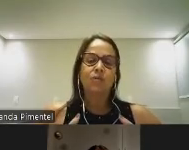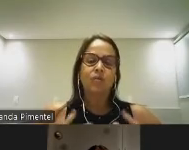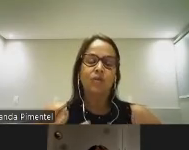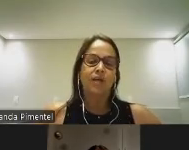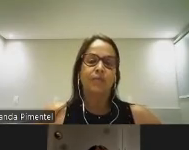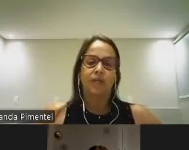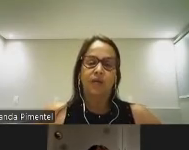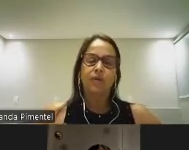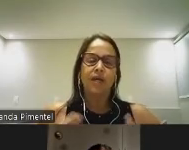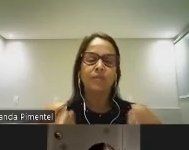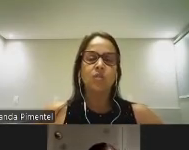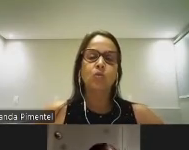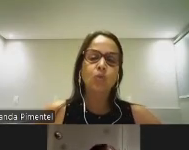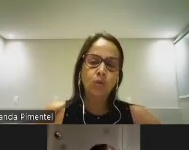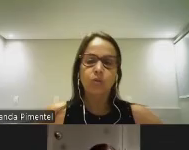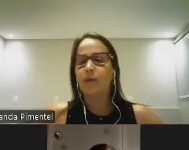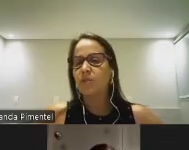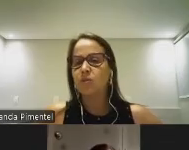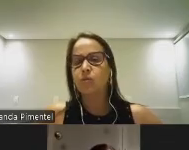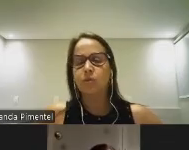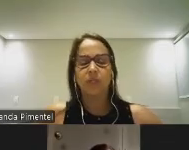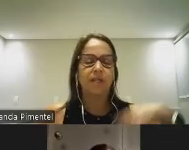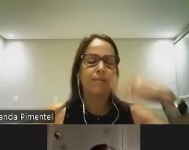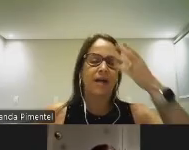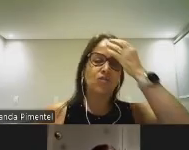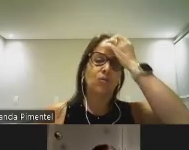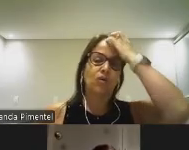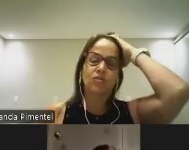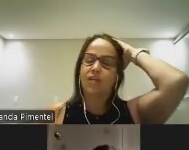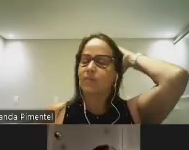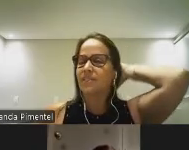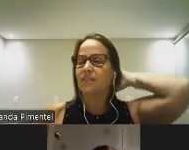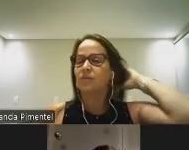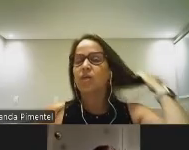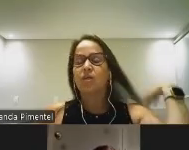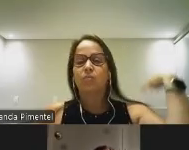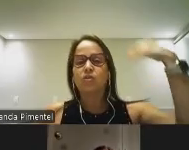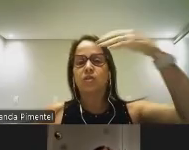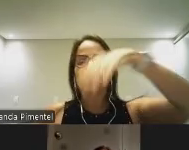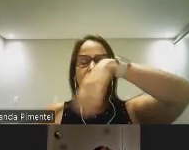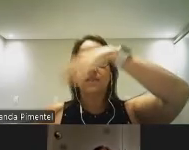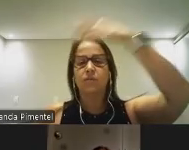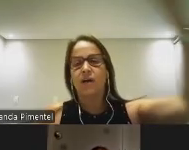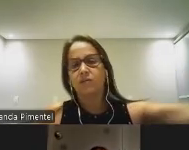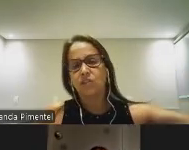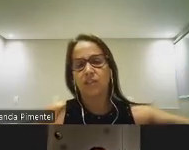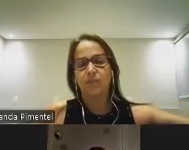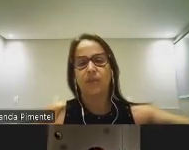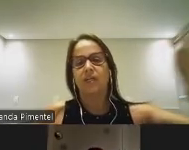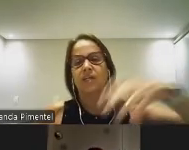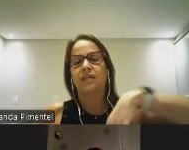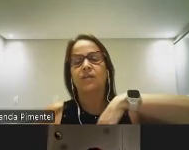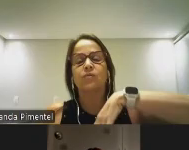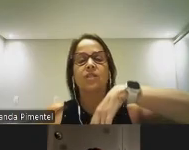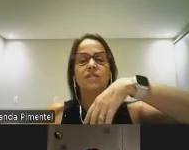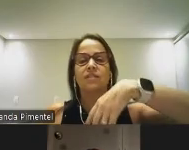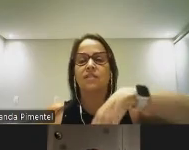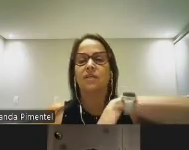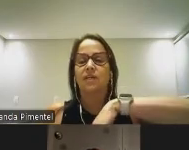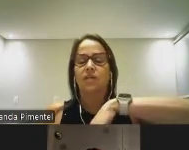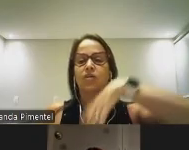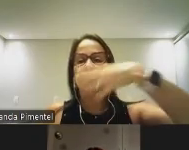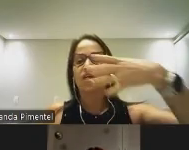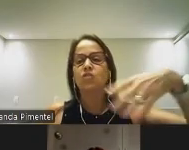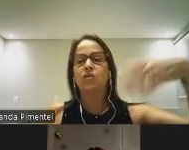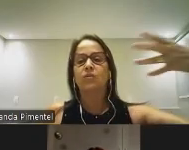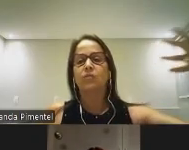A gente tem um número de apneico que é absurdo, absurdo. Tem trabalhos que eu mostro na imersão, mostrando o percentual de gente apneica. Tem um que diz